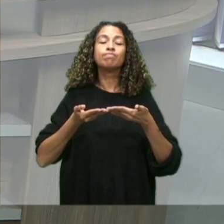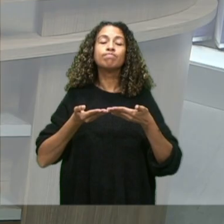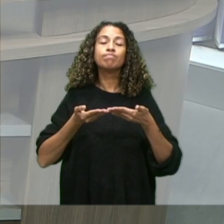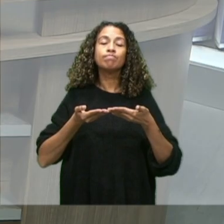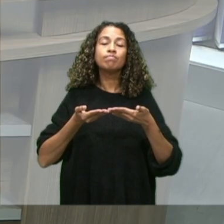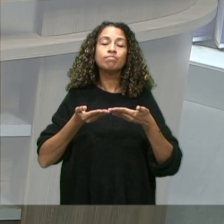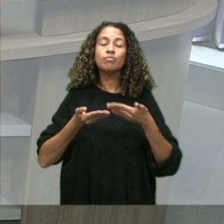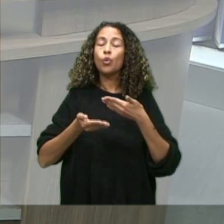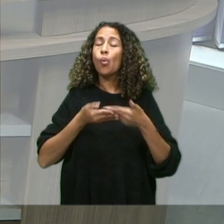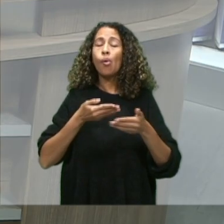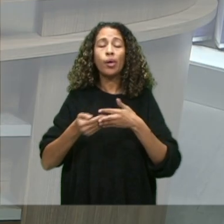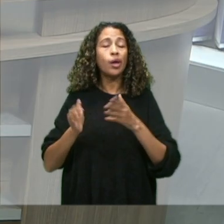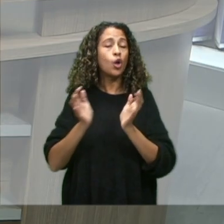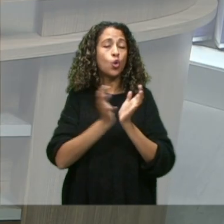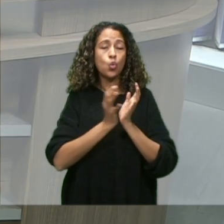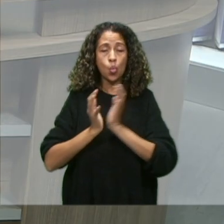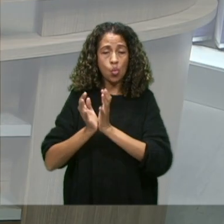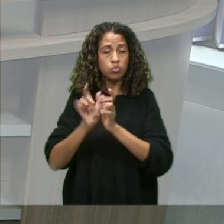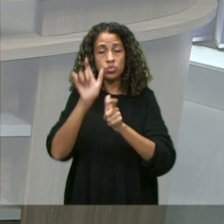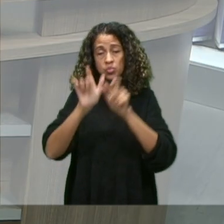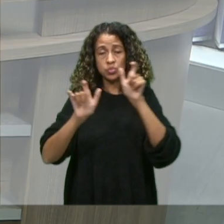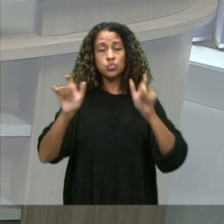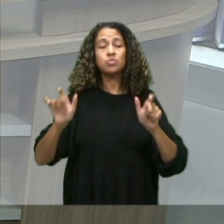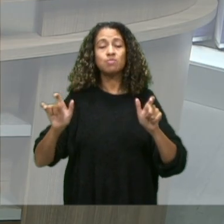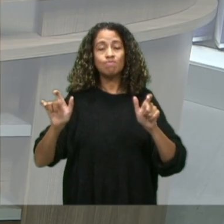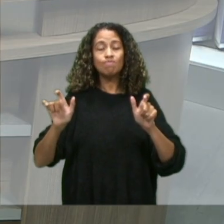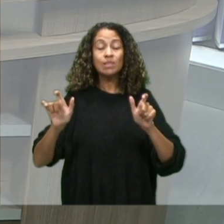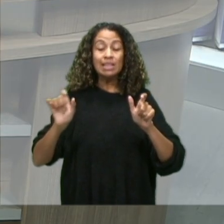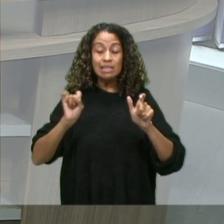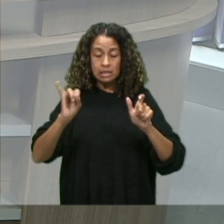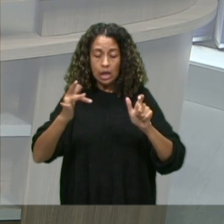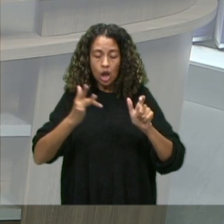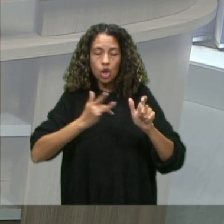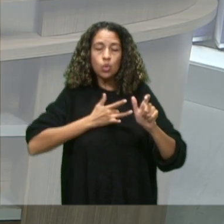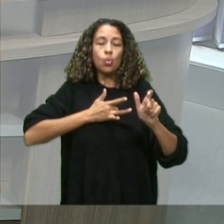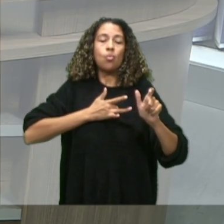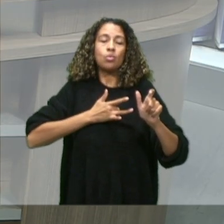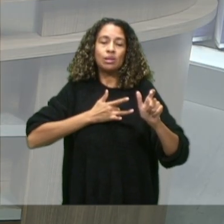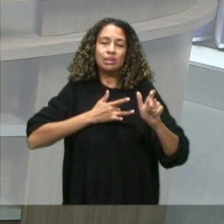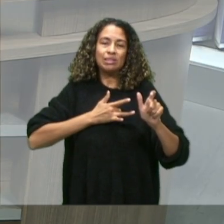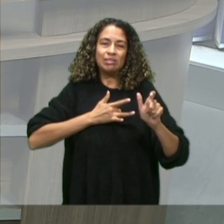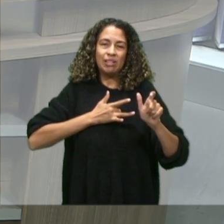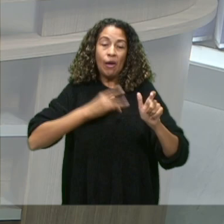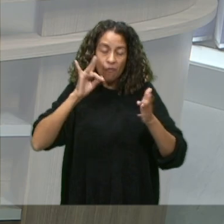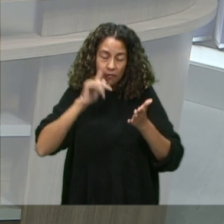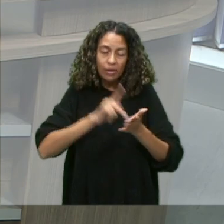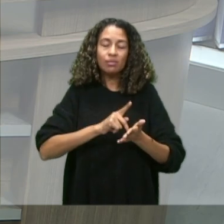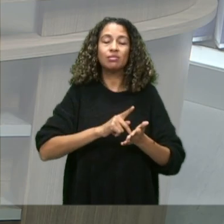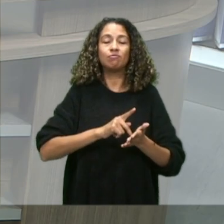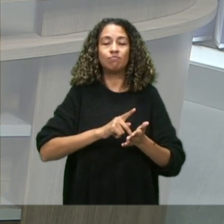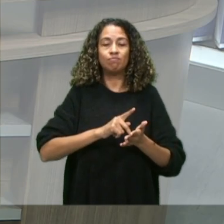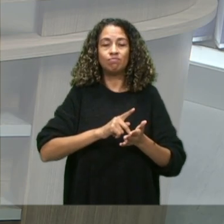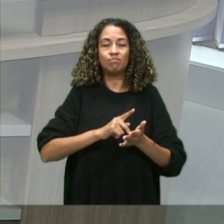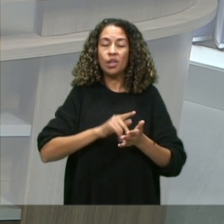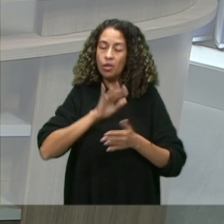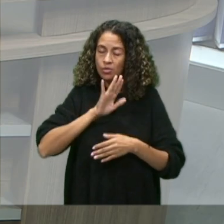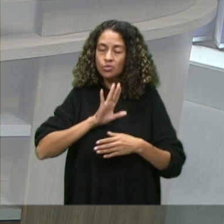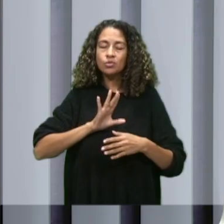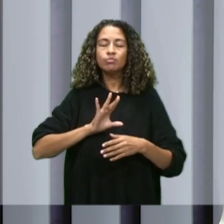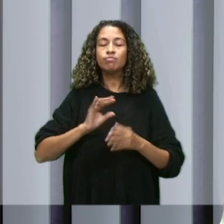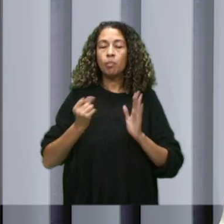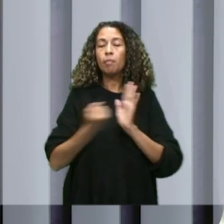seja qual for o grupo, e se passa pelo coração, se a vivência é real, isso fica.